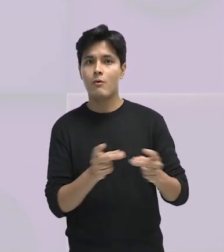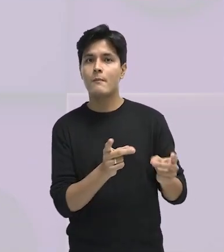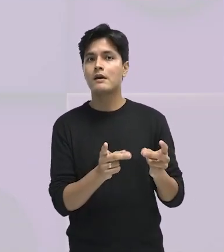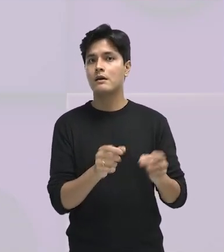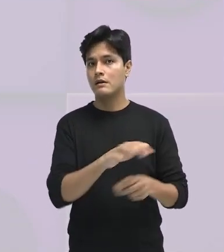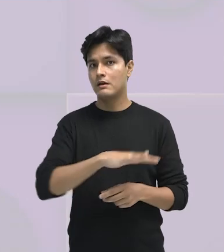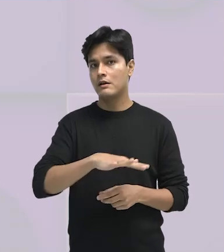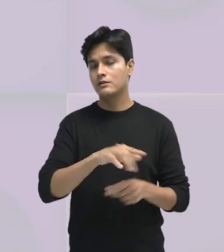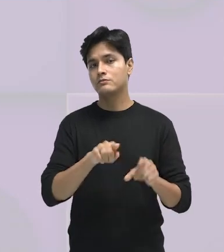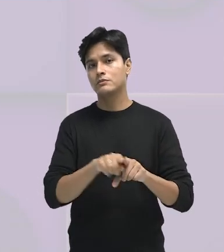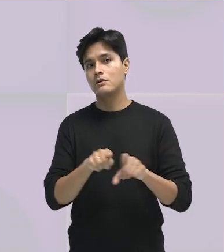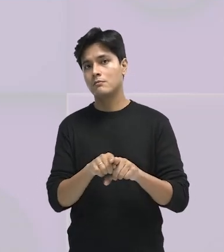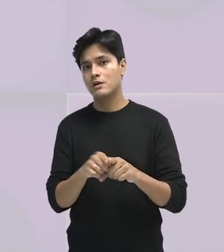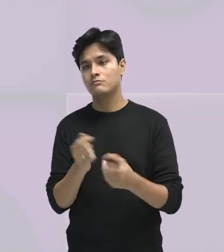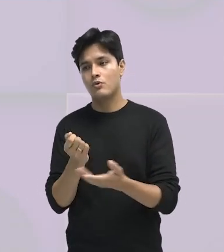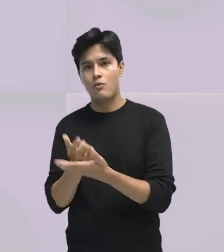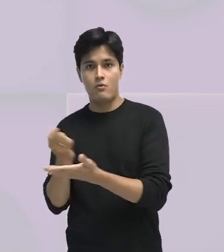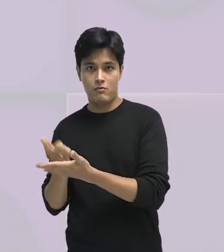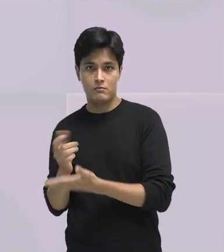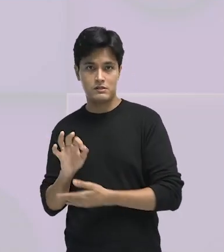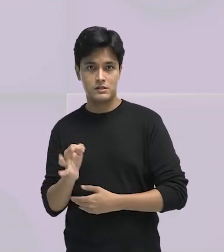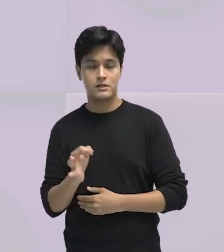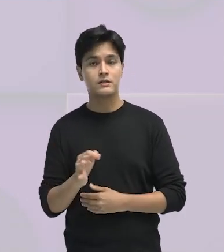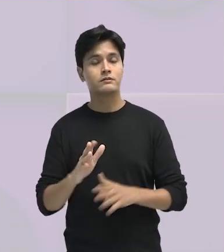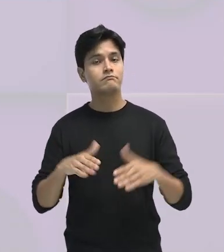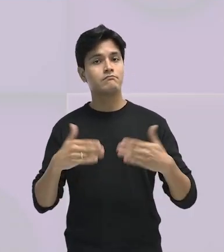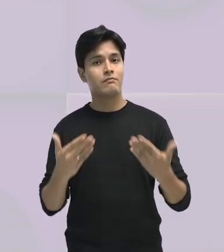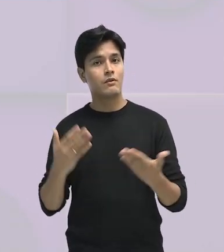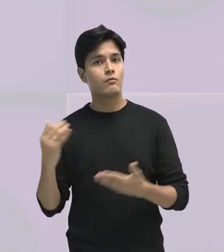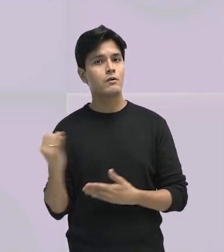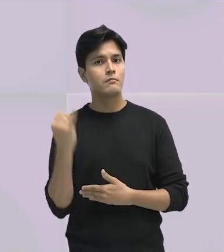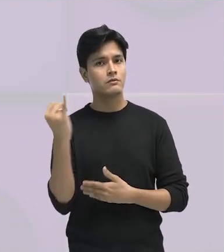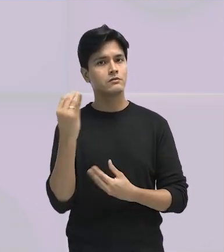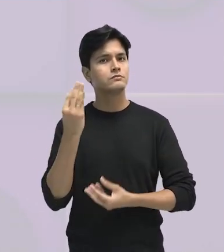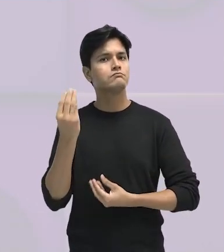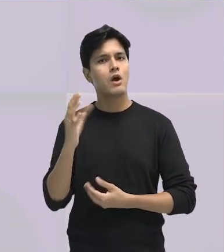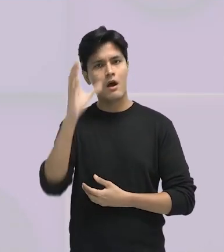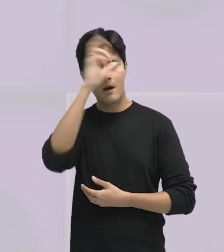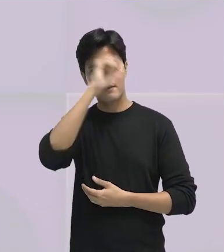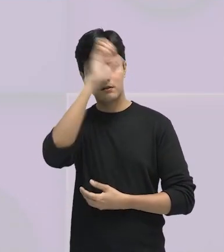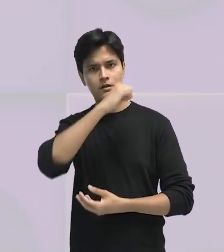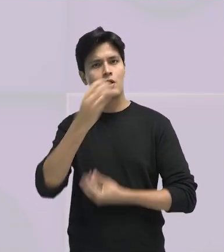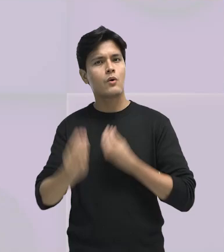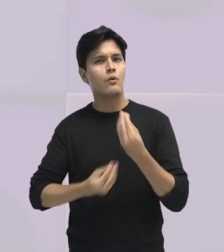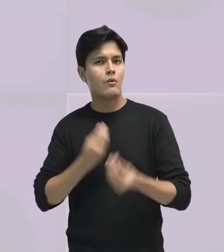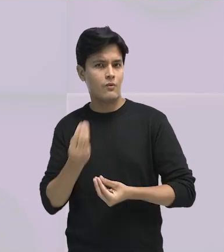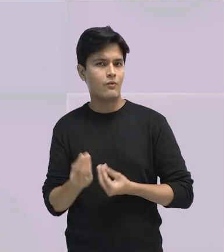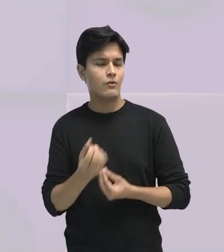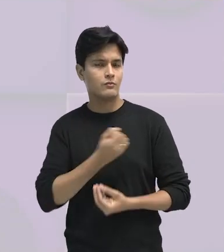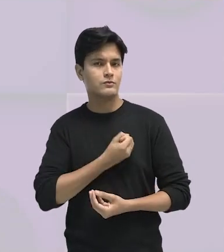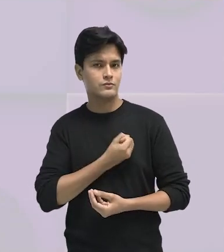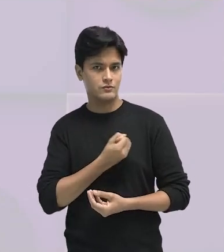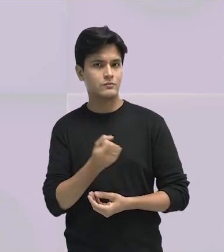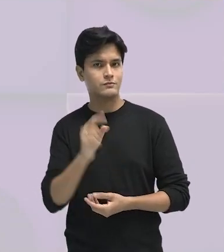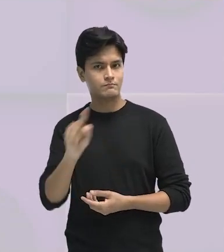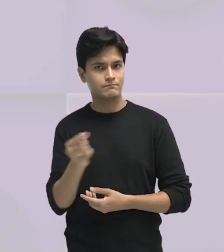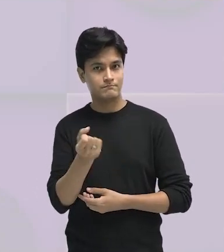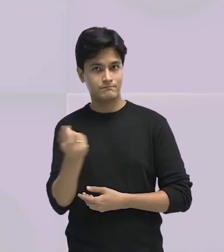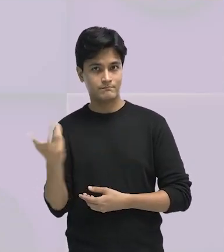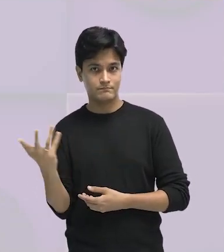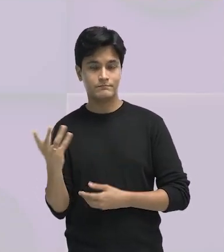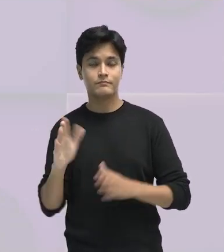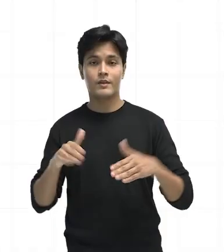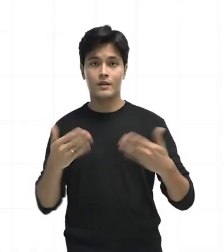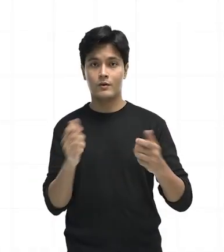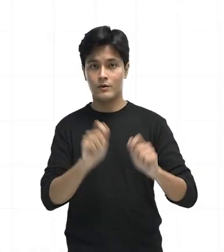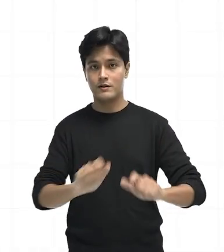nas compras que nós fazemos. Então é importante a gente saber como que trabalha com esses números também, beleza? Então vamos lá para a nossa